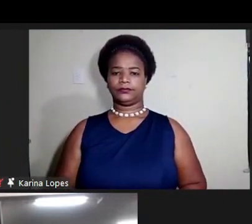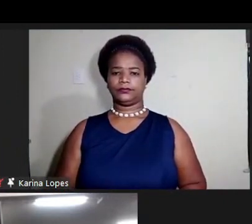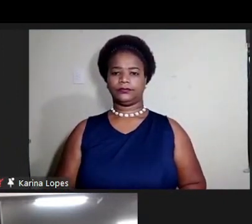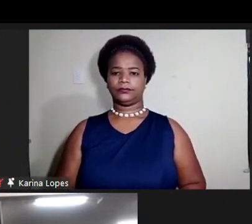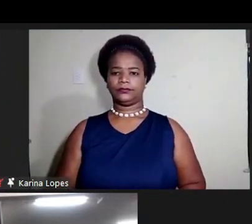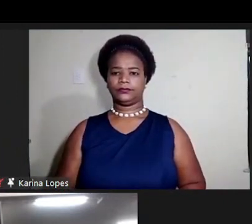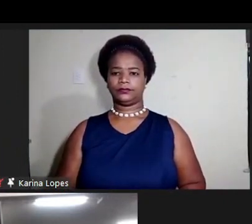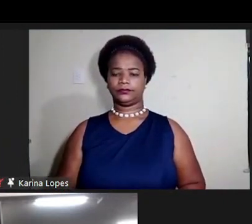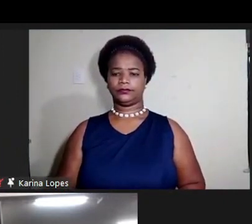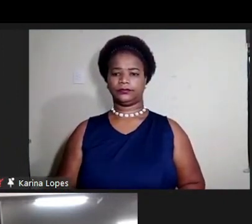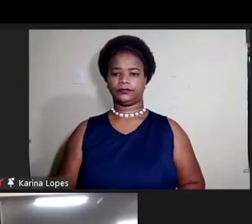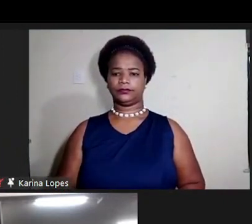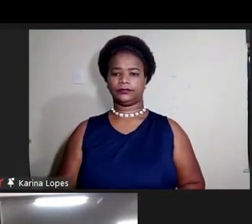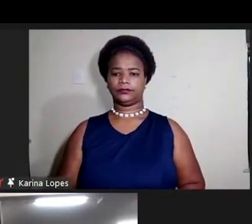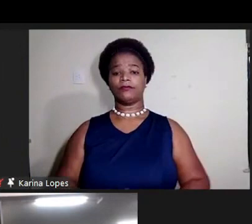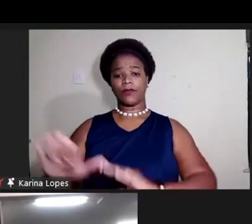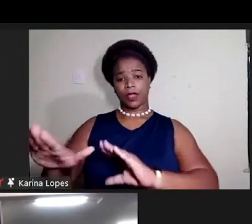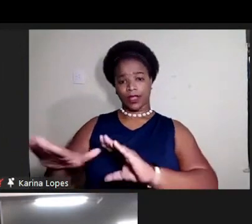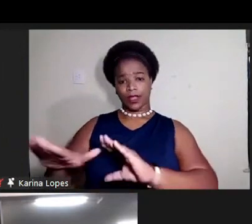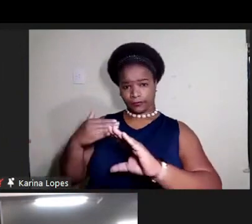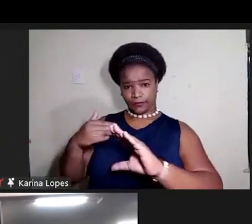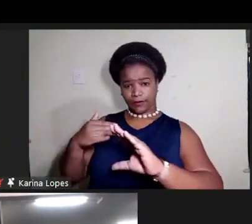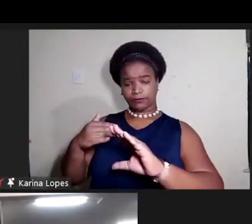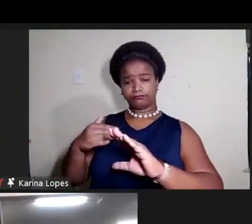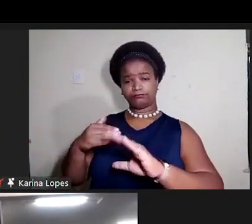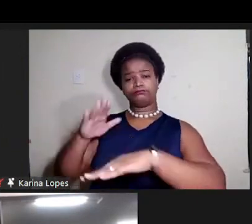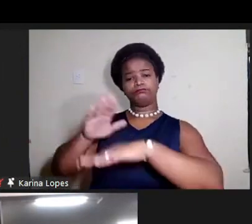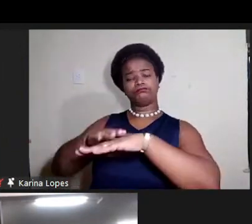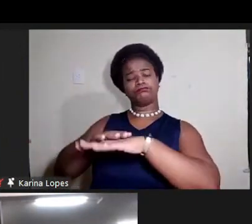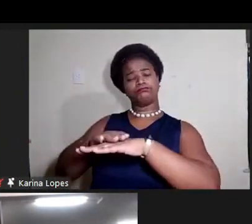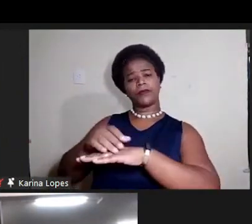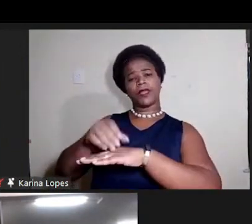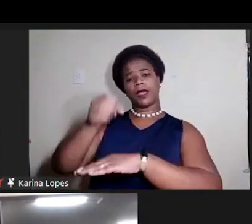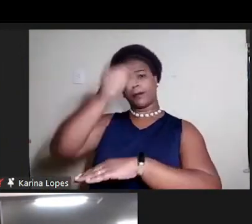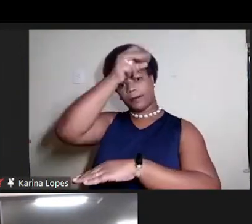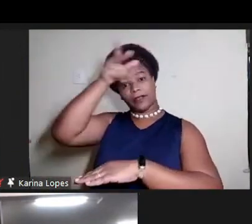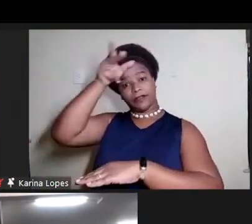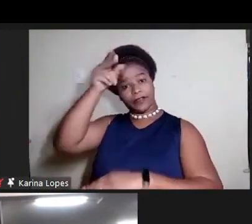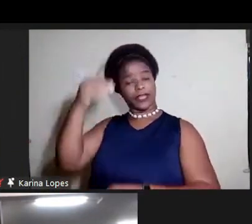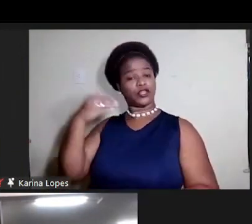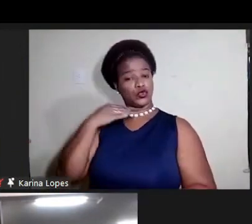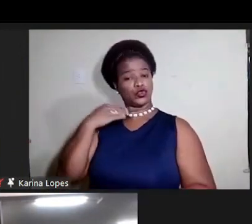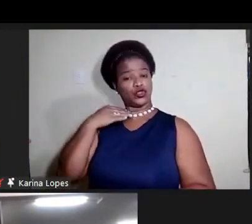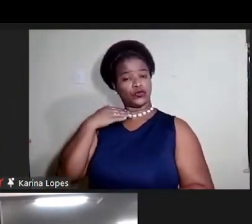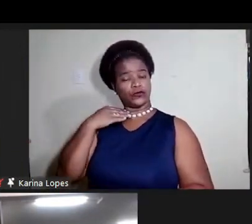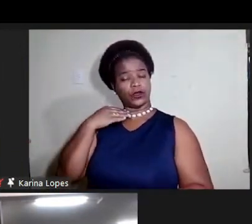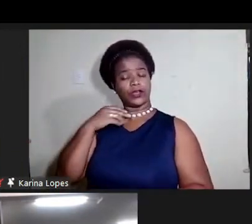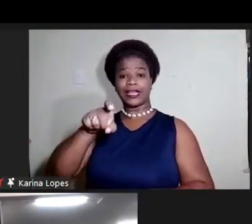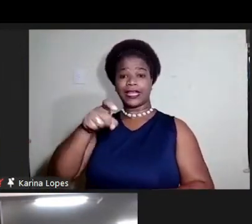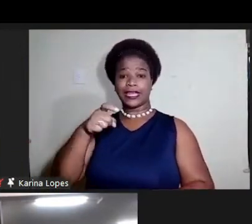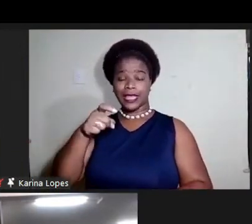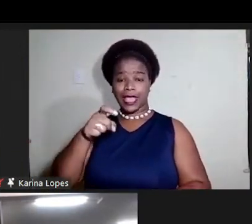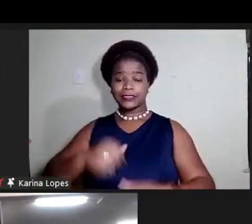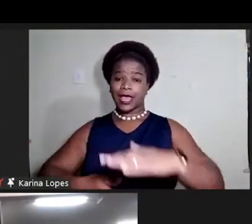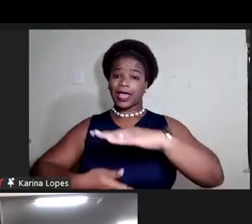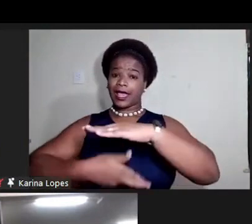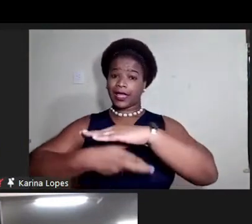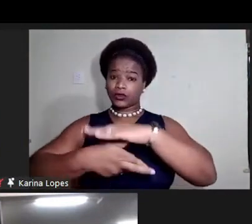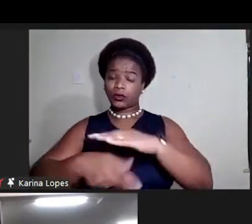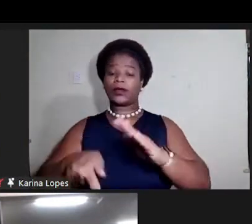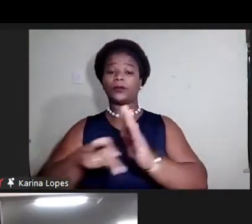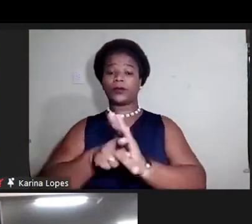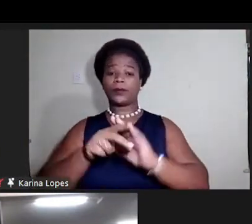Nos foi enviado pela excelentíssima senhora prefeita de Juiz de Fora e ex-reitora da UFJF, professora Margarida Salomão,